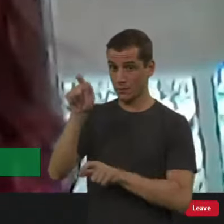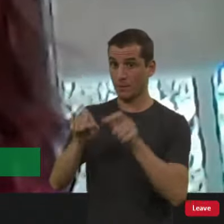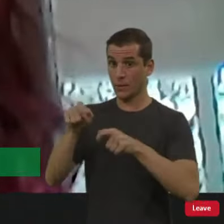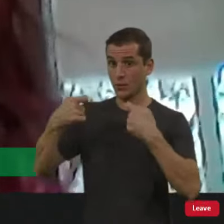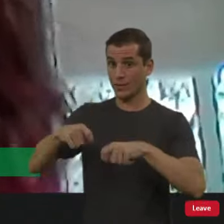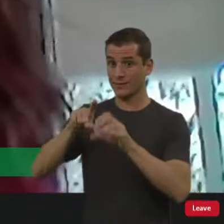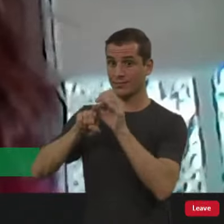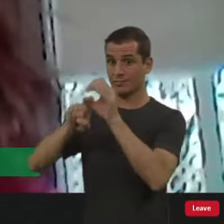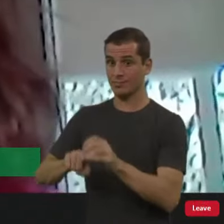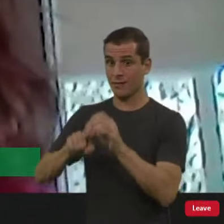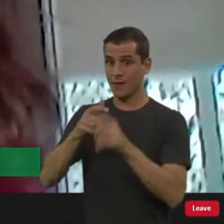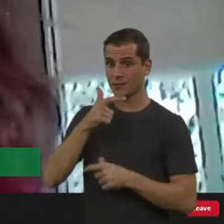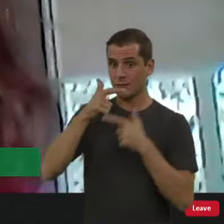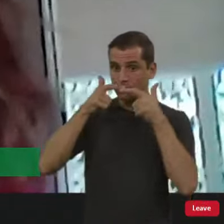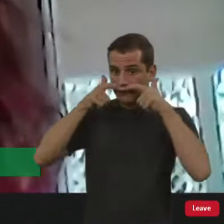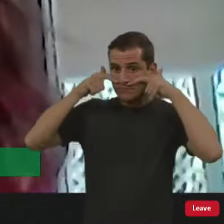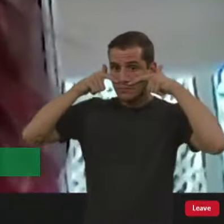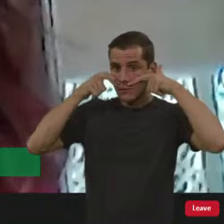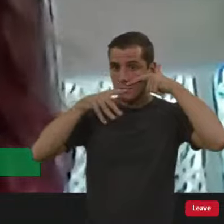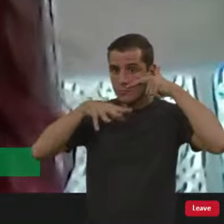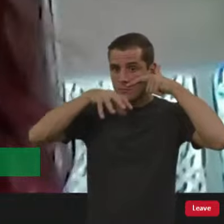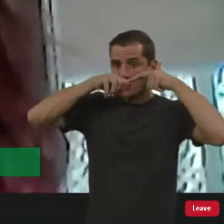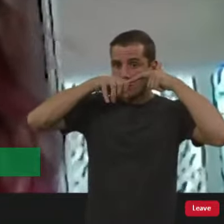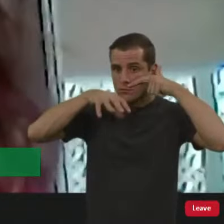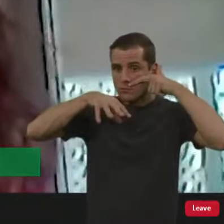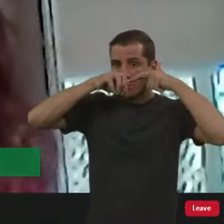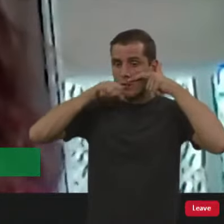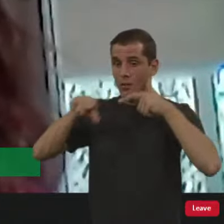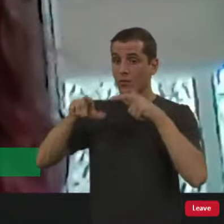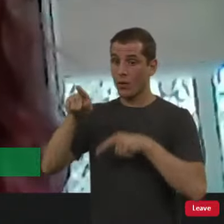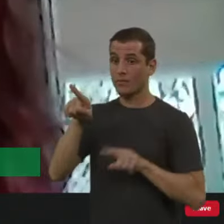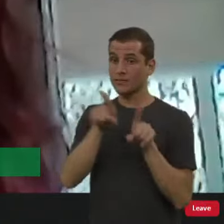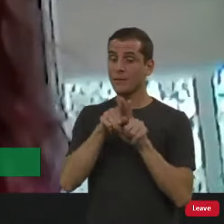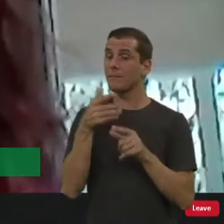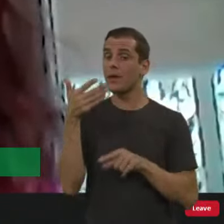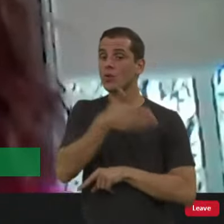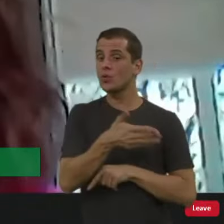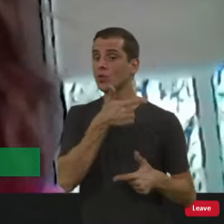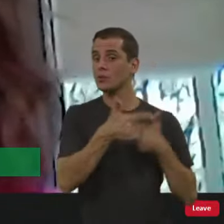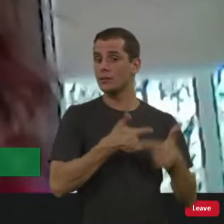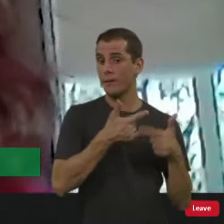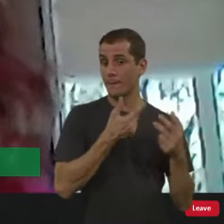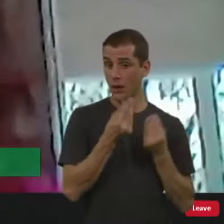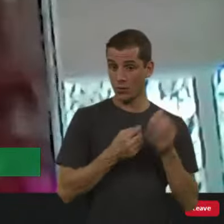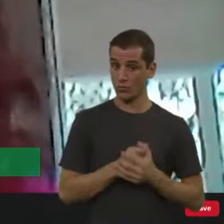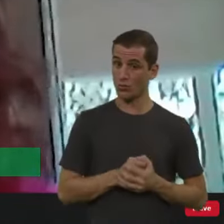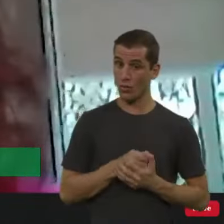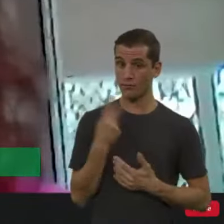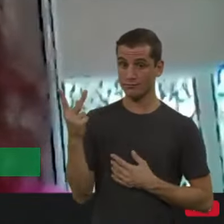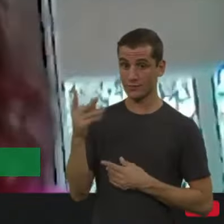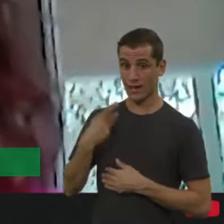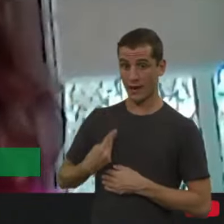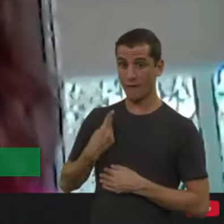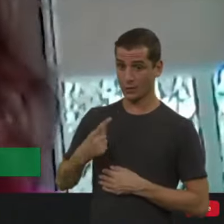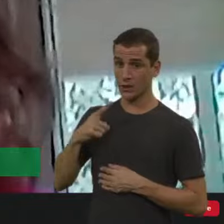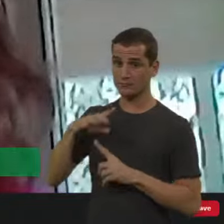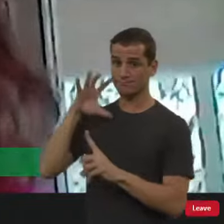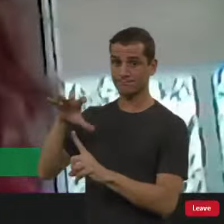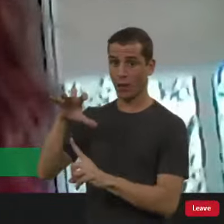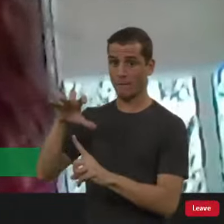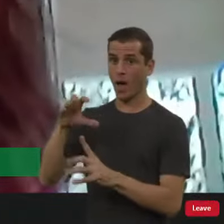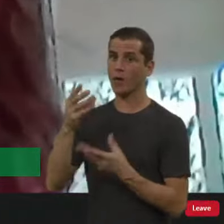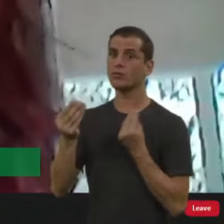afastadas do mercado de trabalho e enfrentam impactos significativos na qualidade de vida. A doença afeta não a vida do paciente,